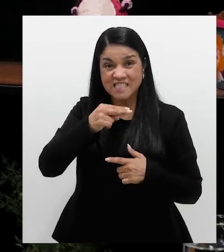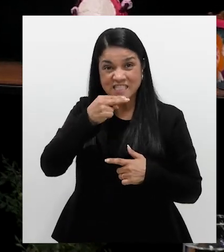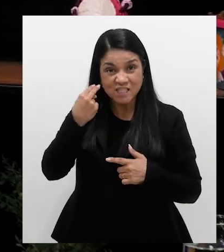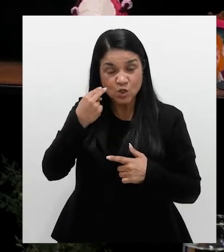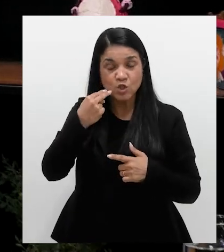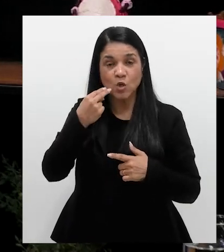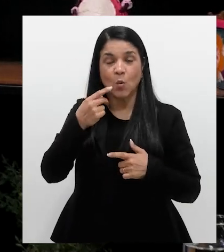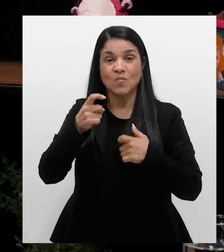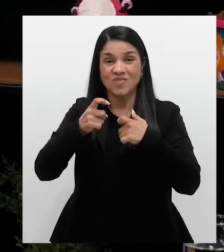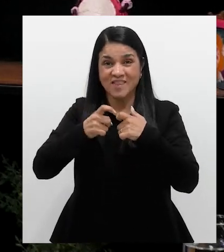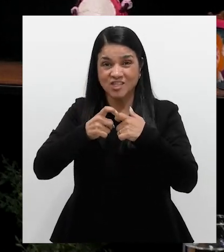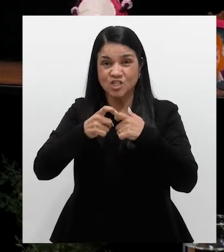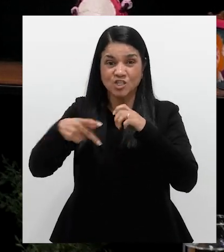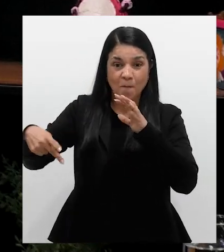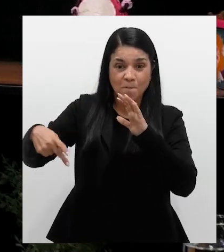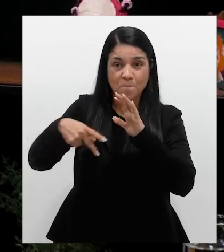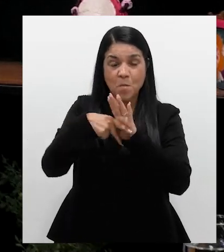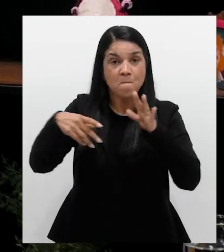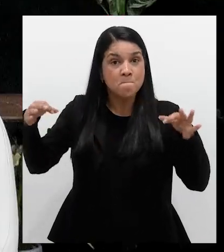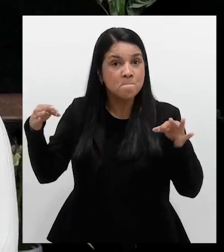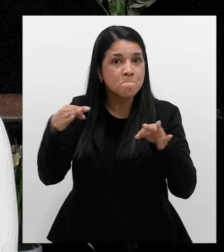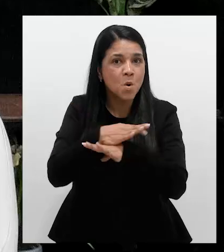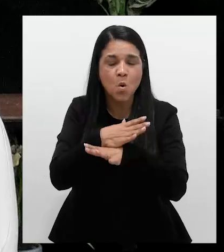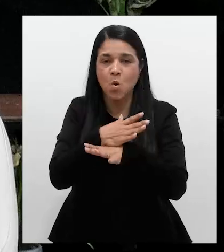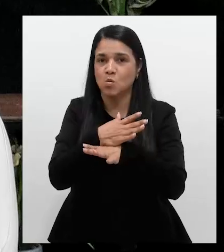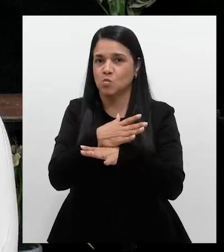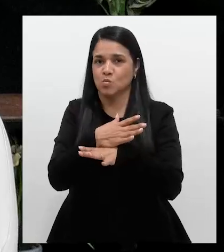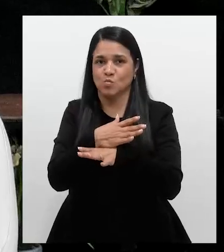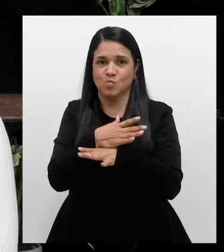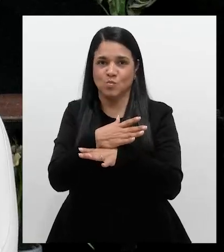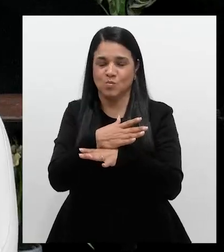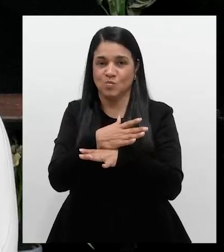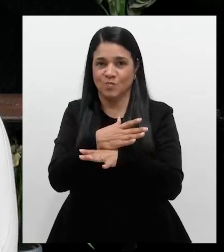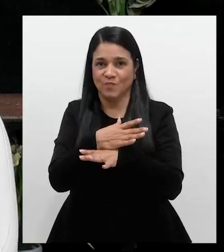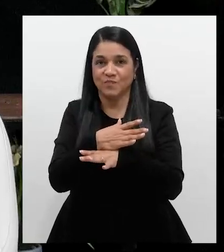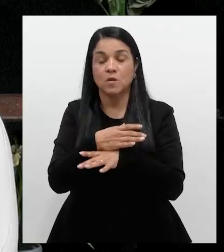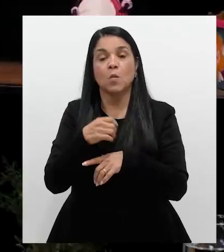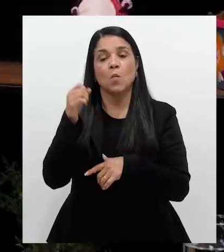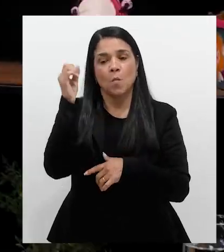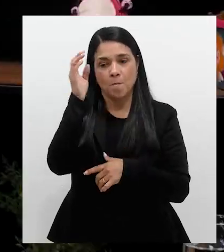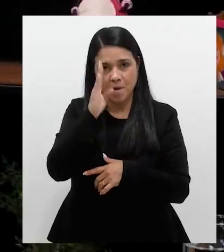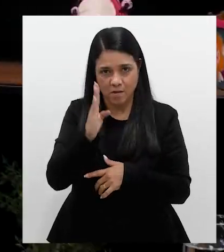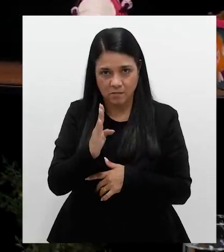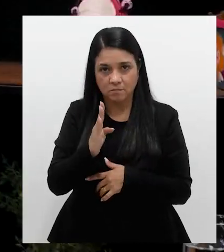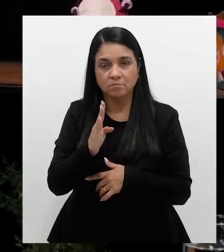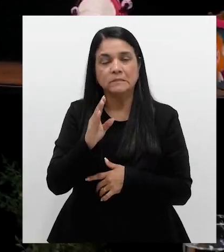de forma completa, exclusiva. Então, isso torna o Brasil, sim,